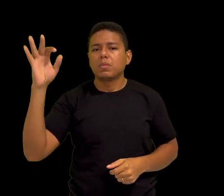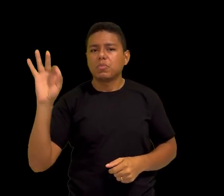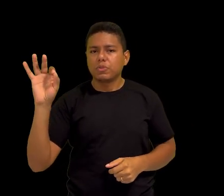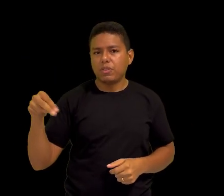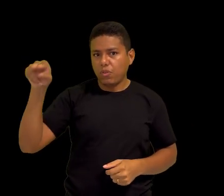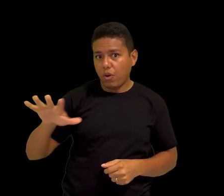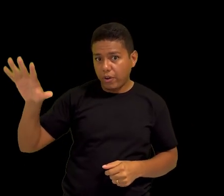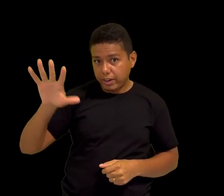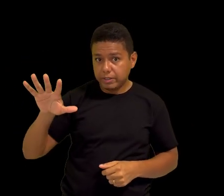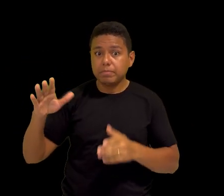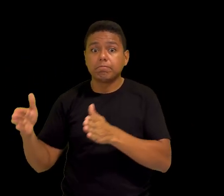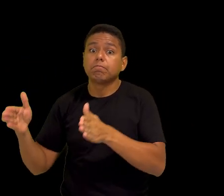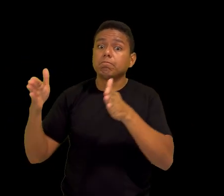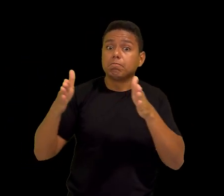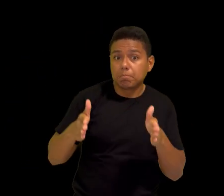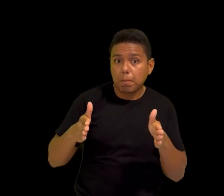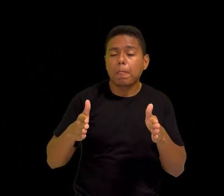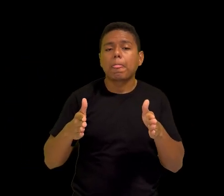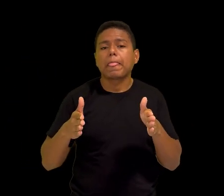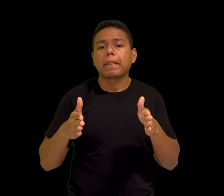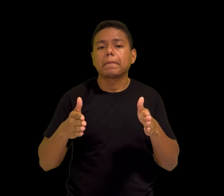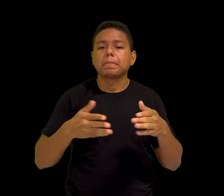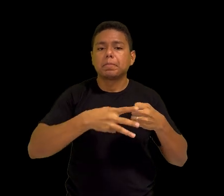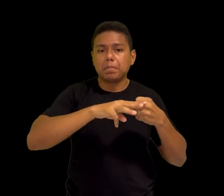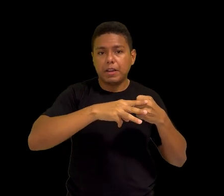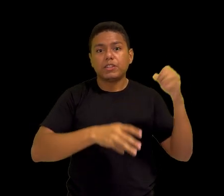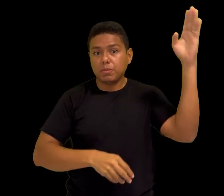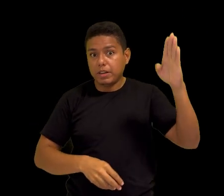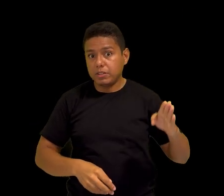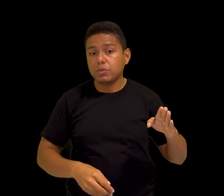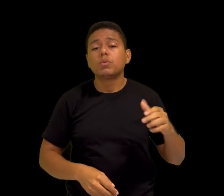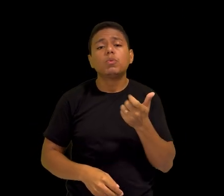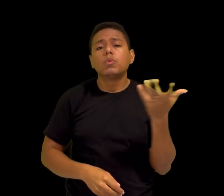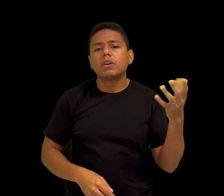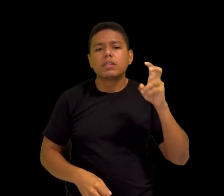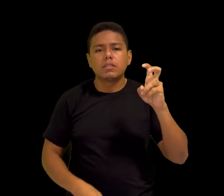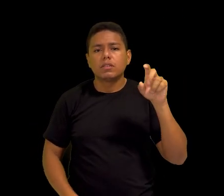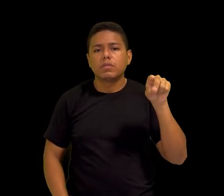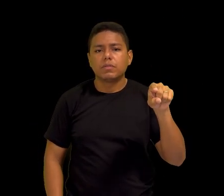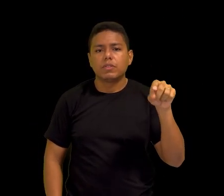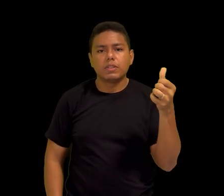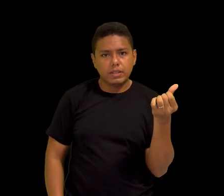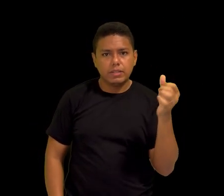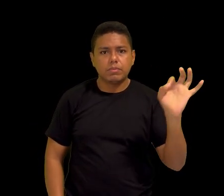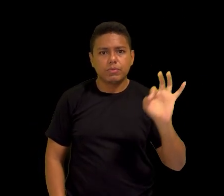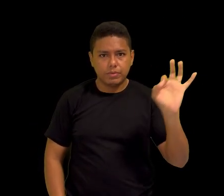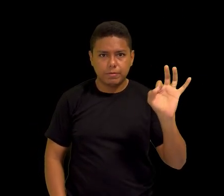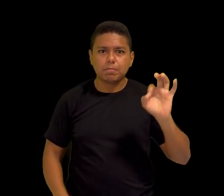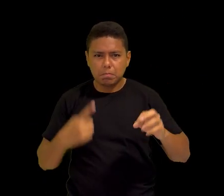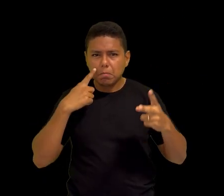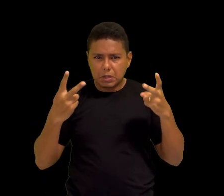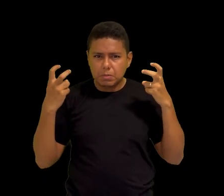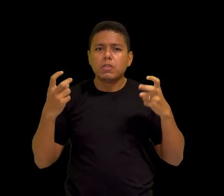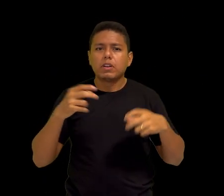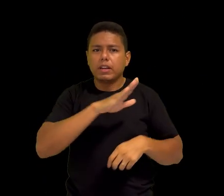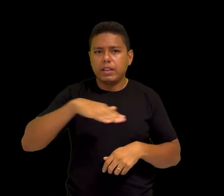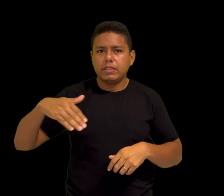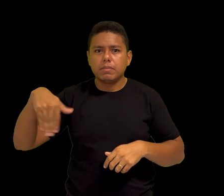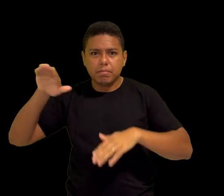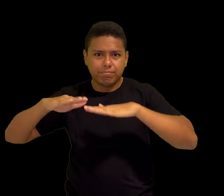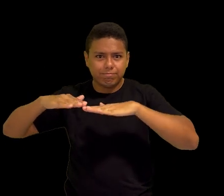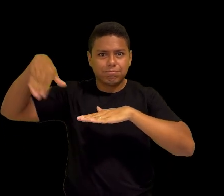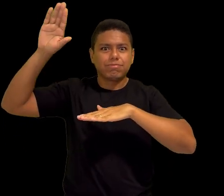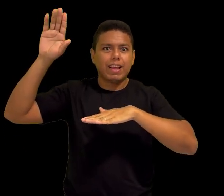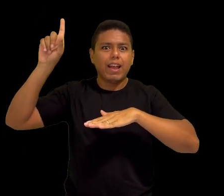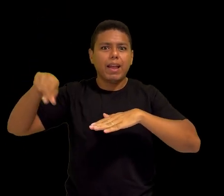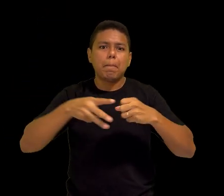Nordeste, enquanto que para a média do Brasil foi 5,6. Então, para crianças mais velhas, essa média está um pouco mais alta,